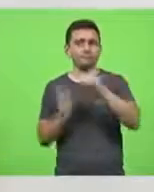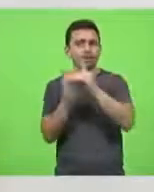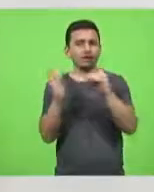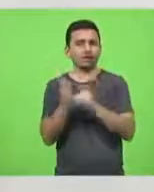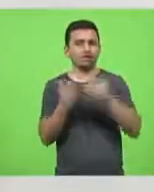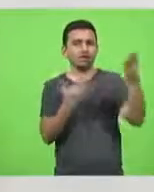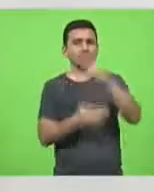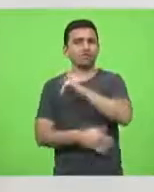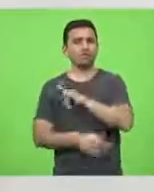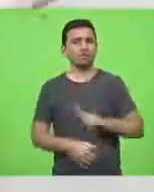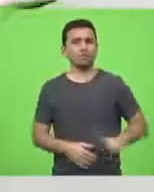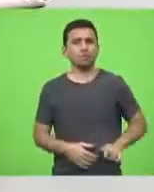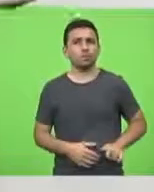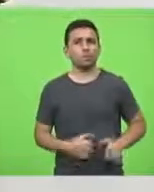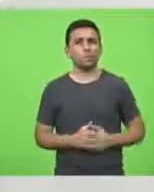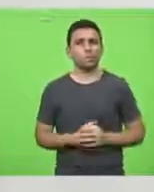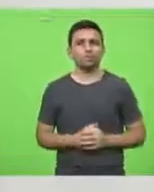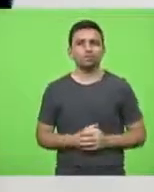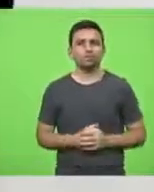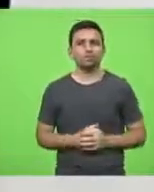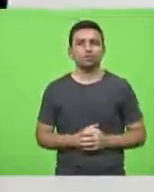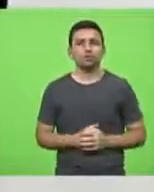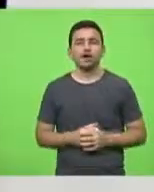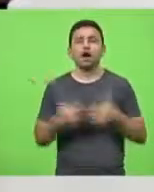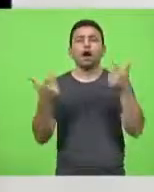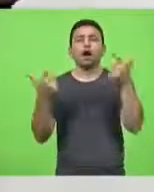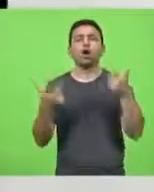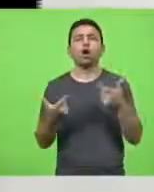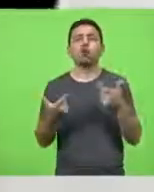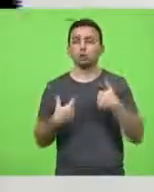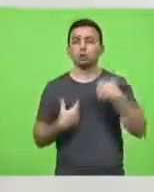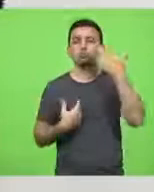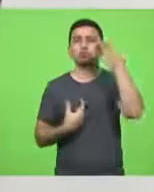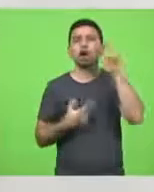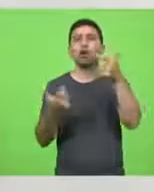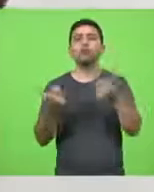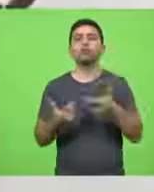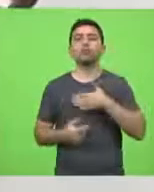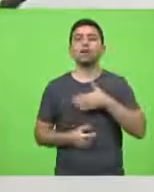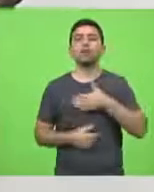governador. Não sei onde é que foi parar, onde